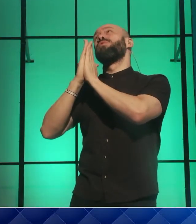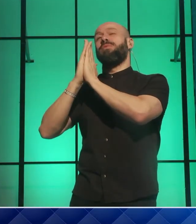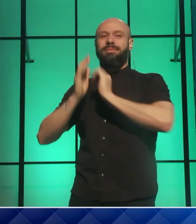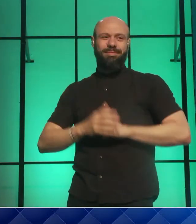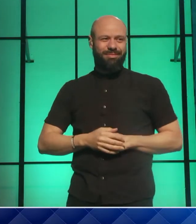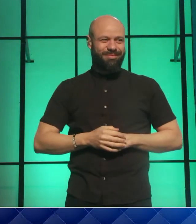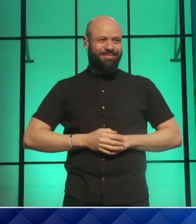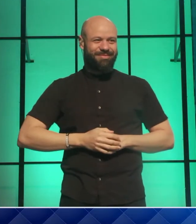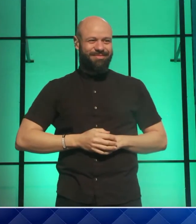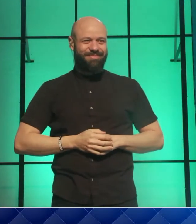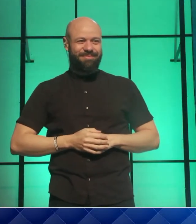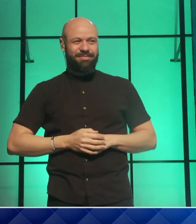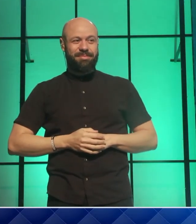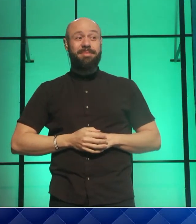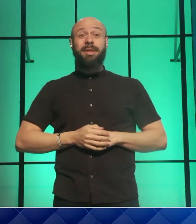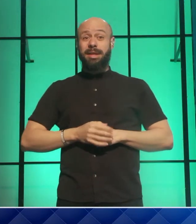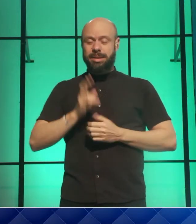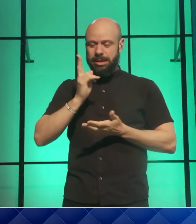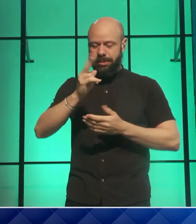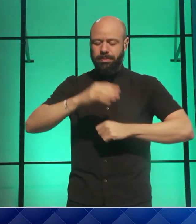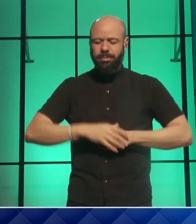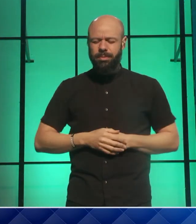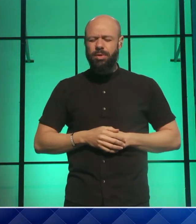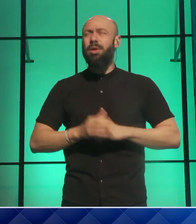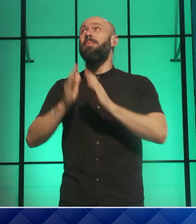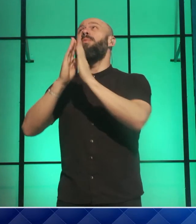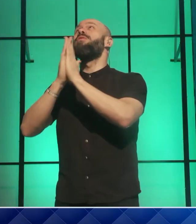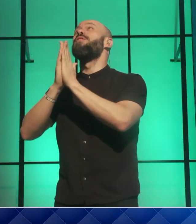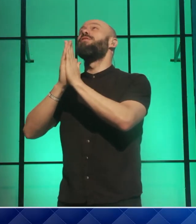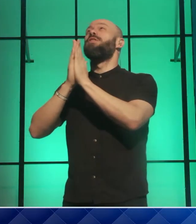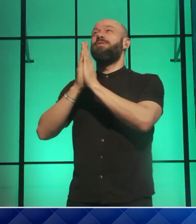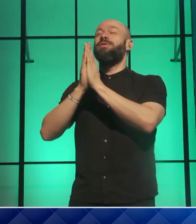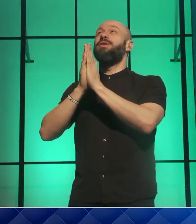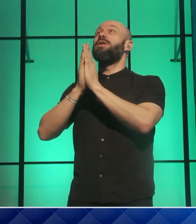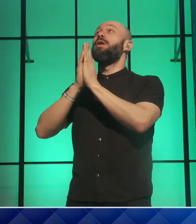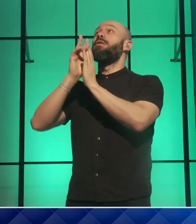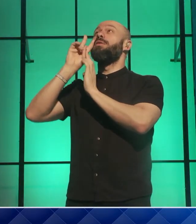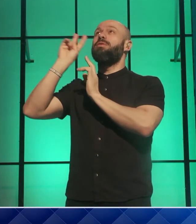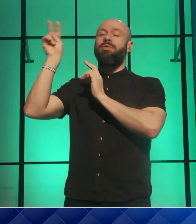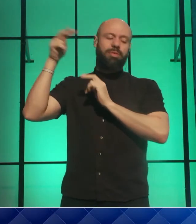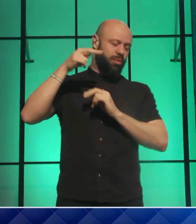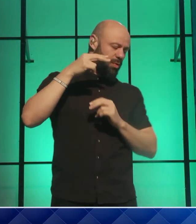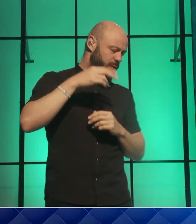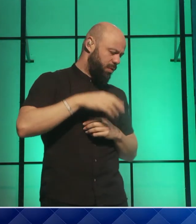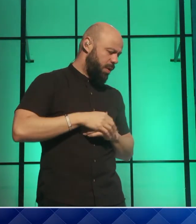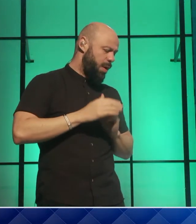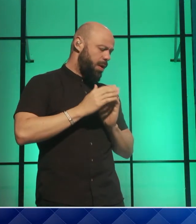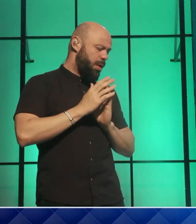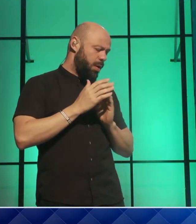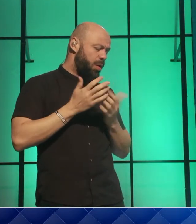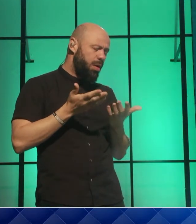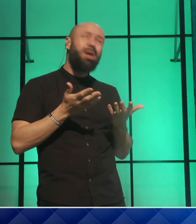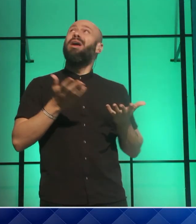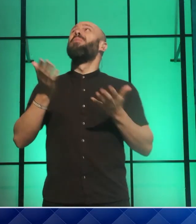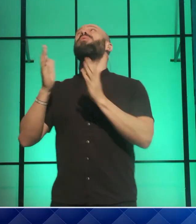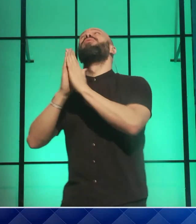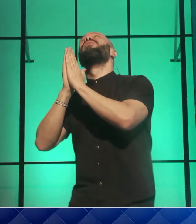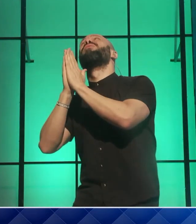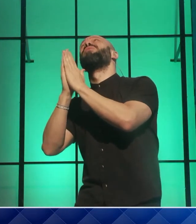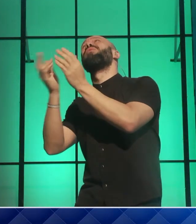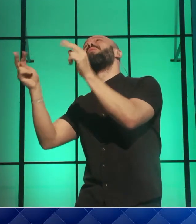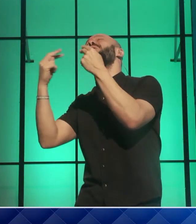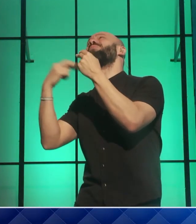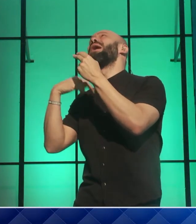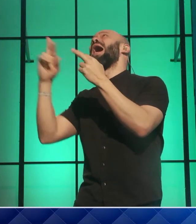E ele continua dizendo: inclina para mim os teus ouvidos quando eu clamar. Responde-me, e